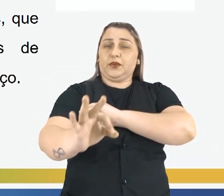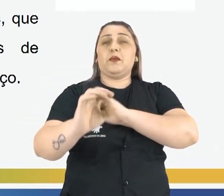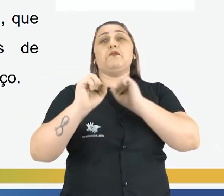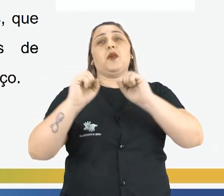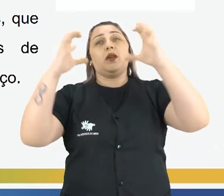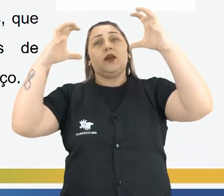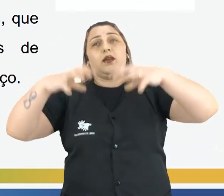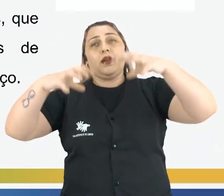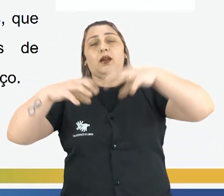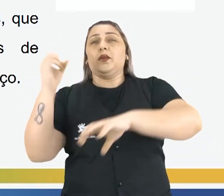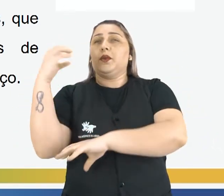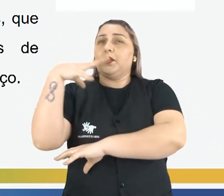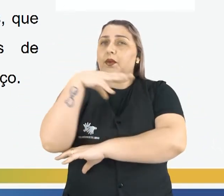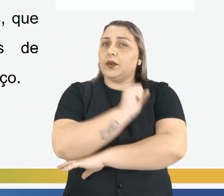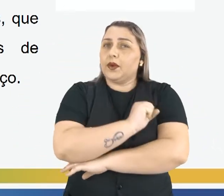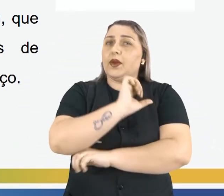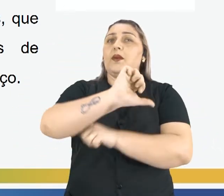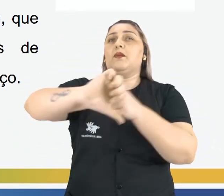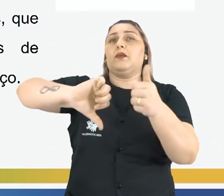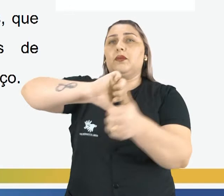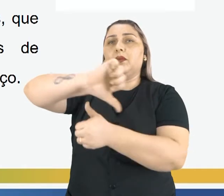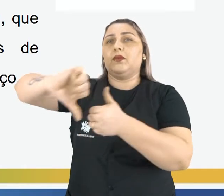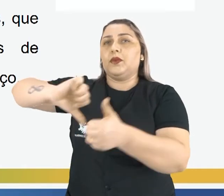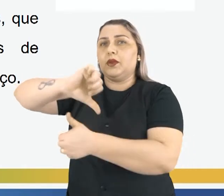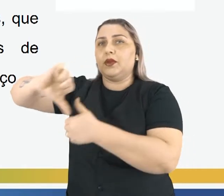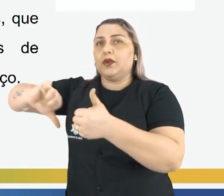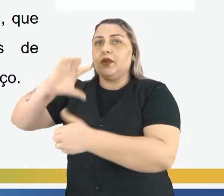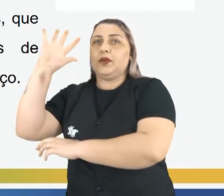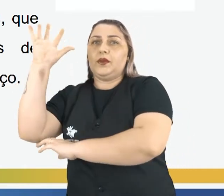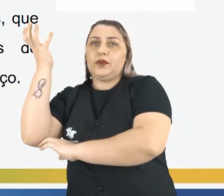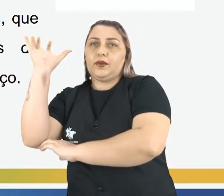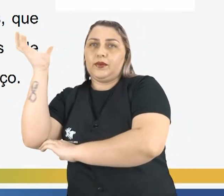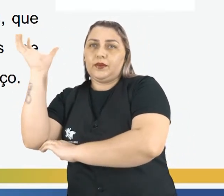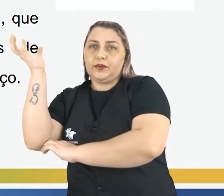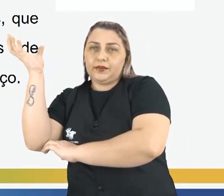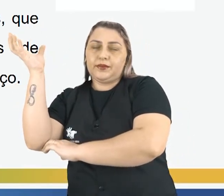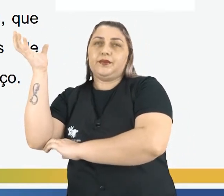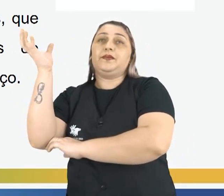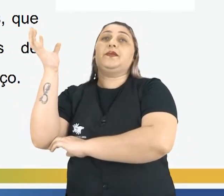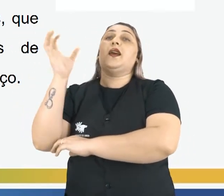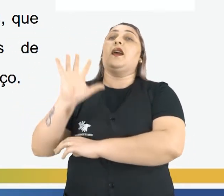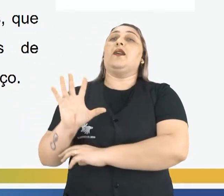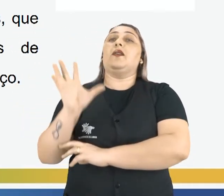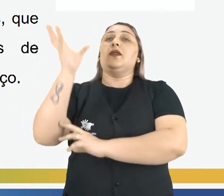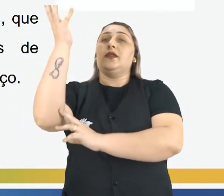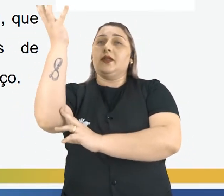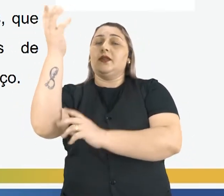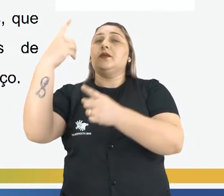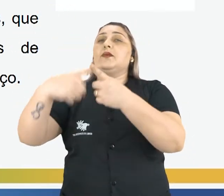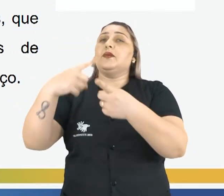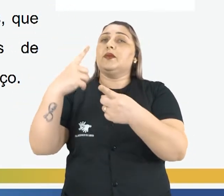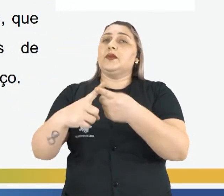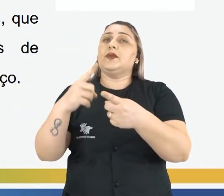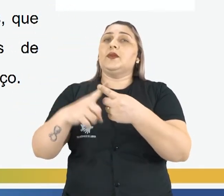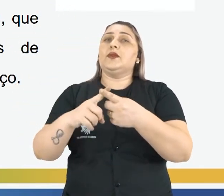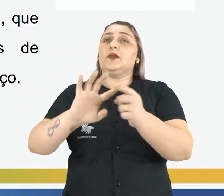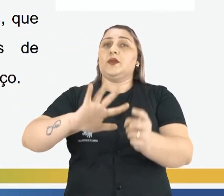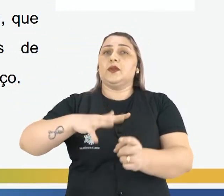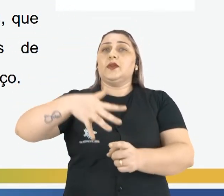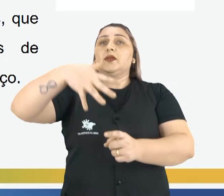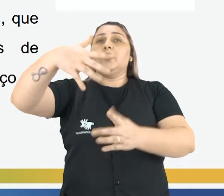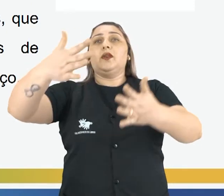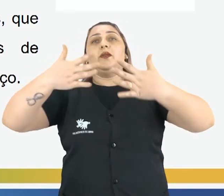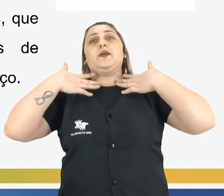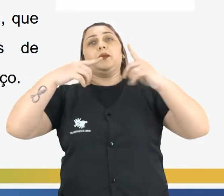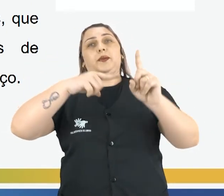chuvas rápidas, bem como mudanças repentinas das condições climáticas. Isso ocorre em virtude do aumento das